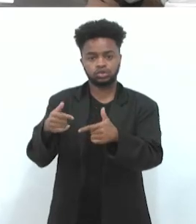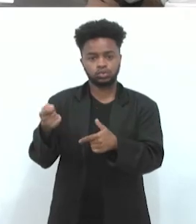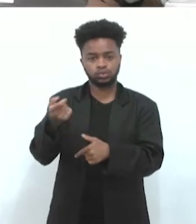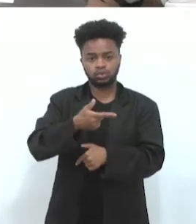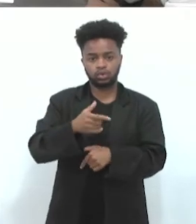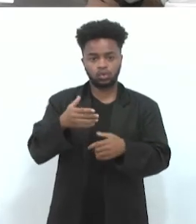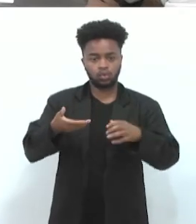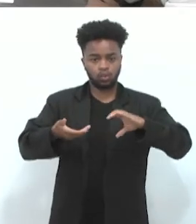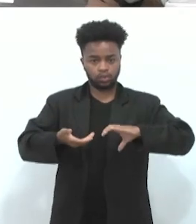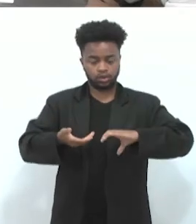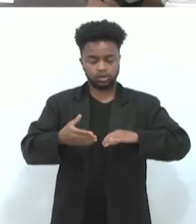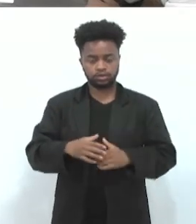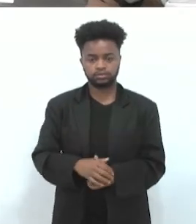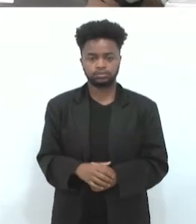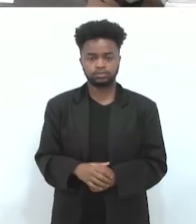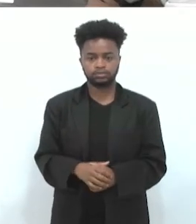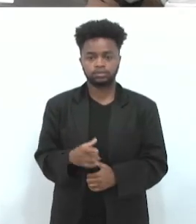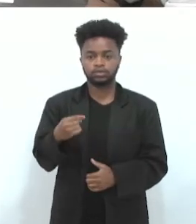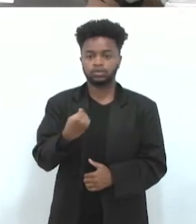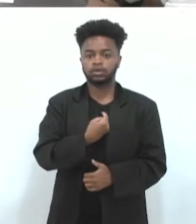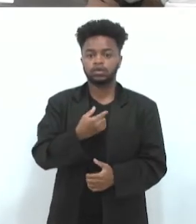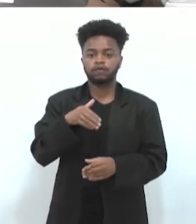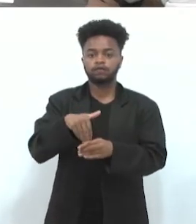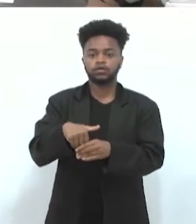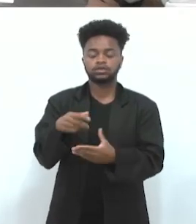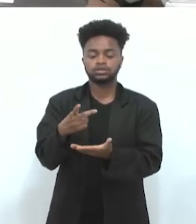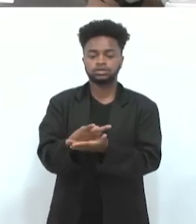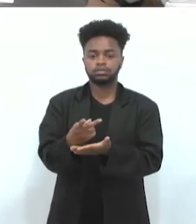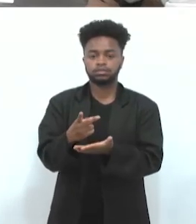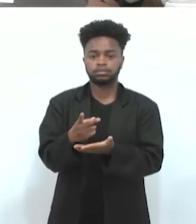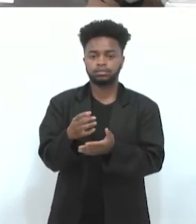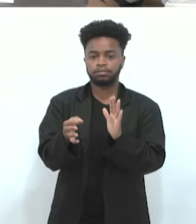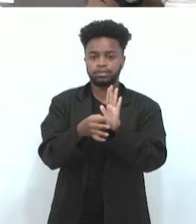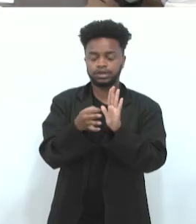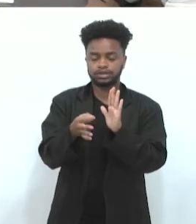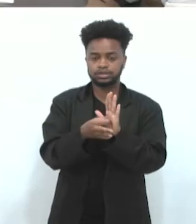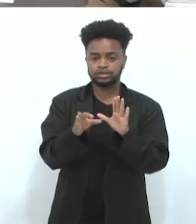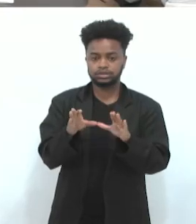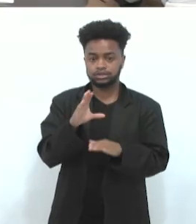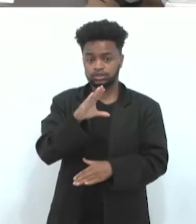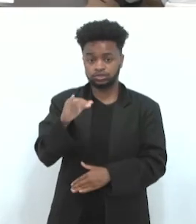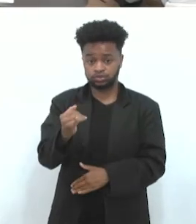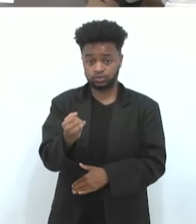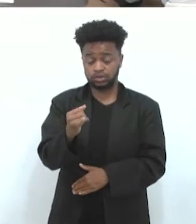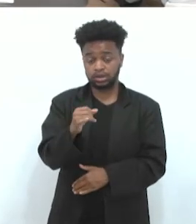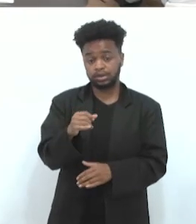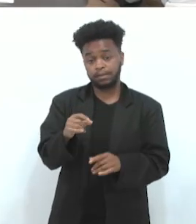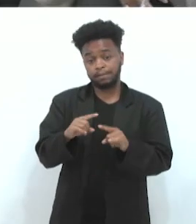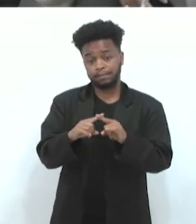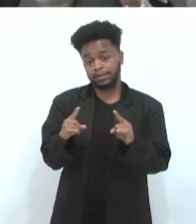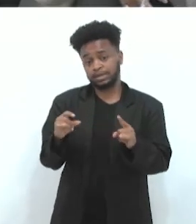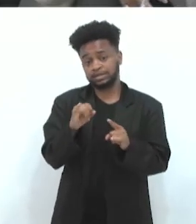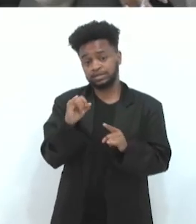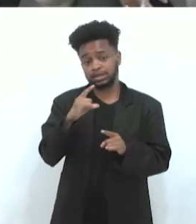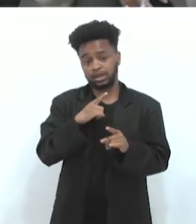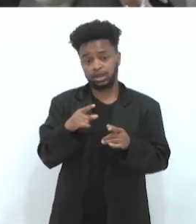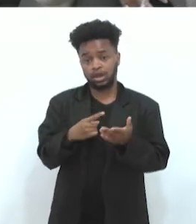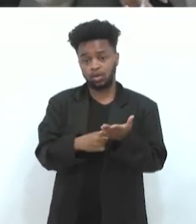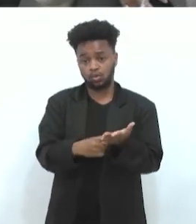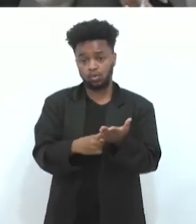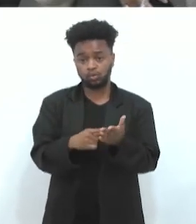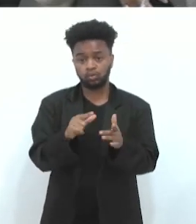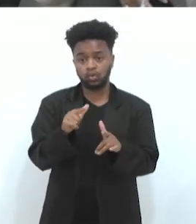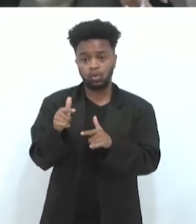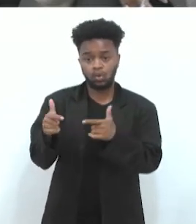Nacional. Perfeito. A gente vota sempre os pareceres da CCJ, a não ser que haja um acordo prévio, que alguma outra